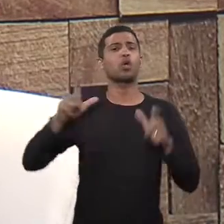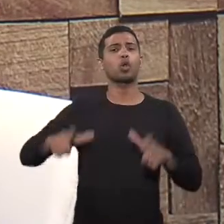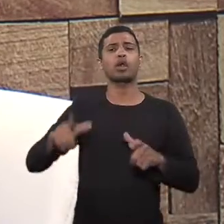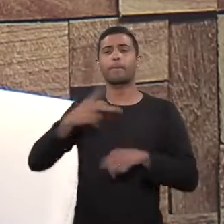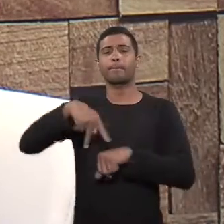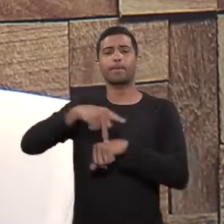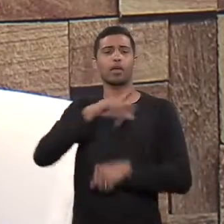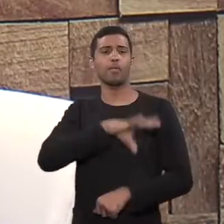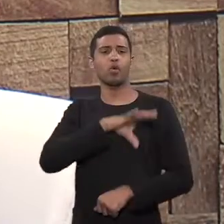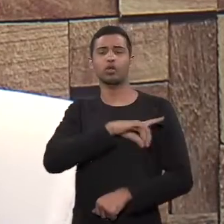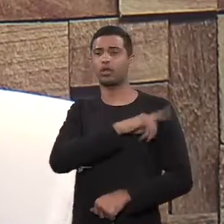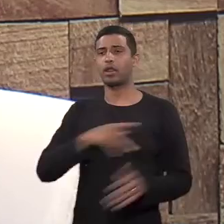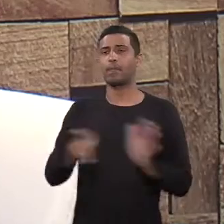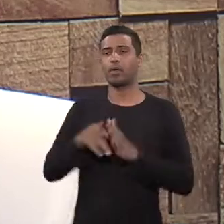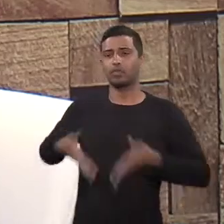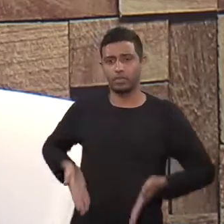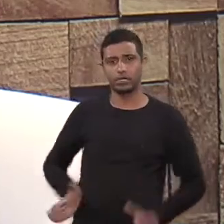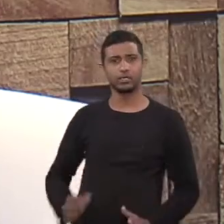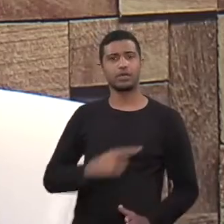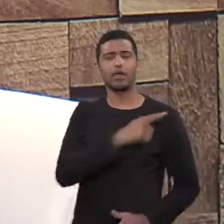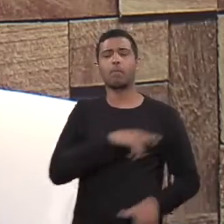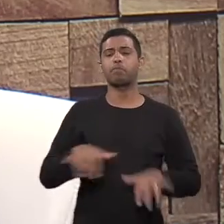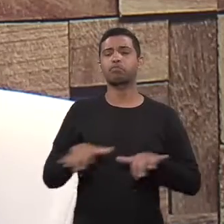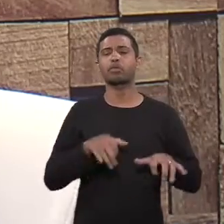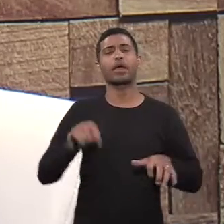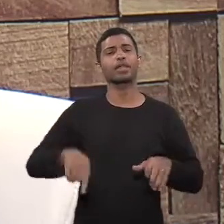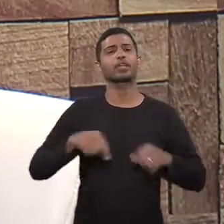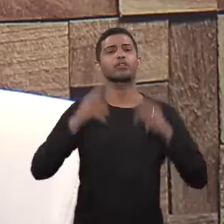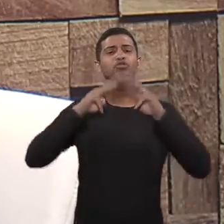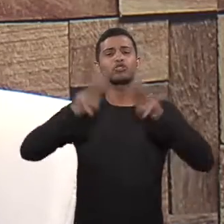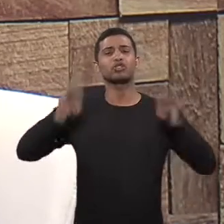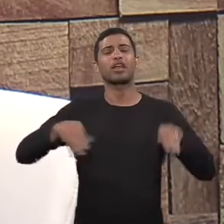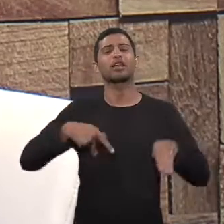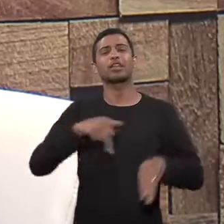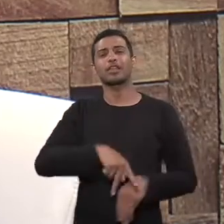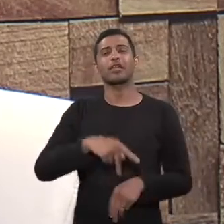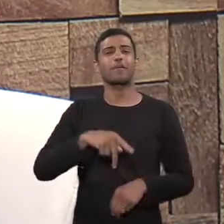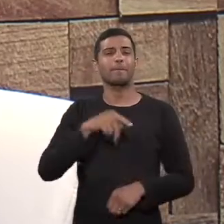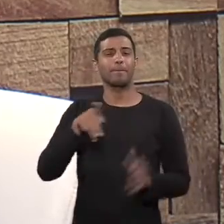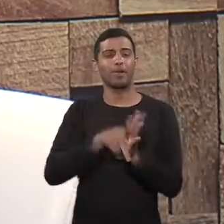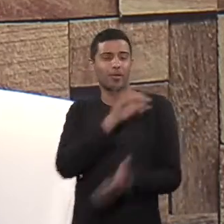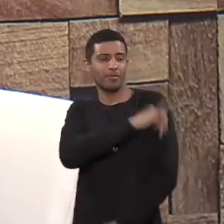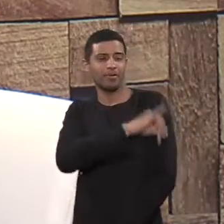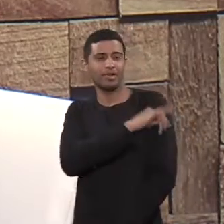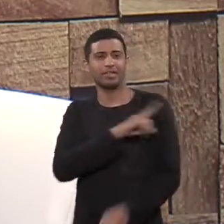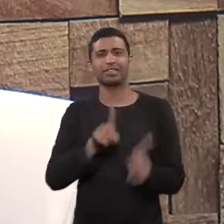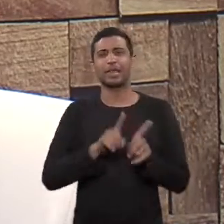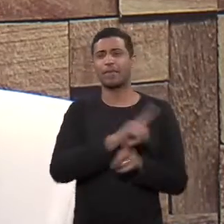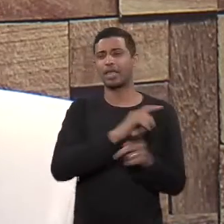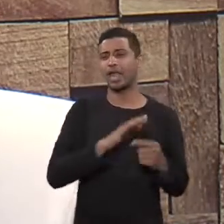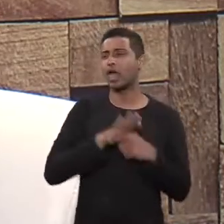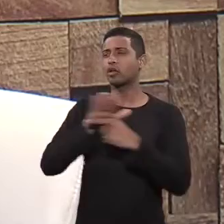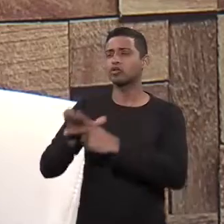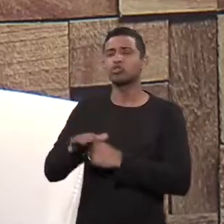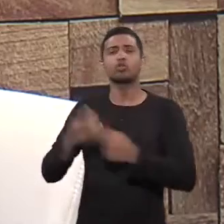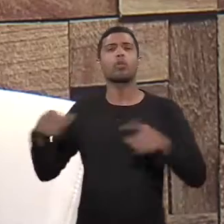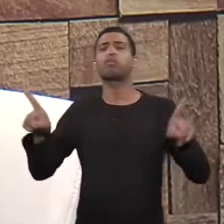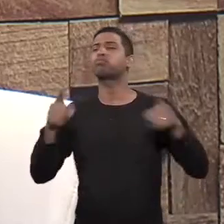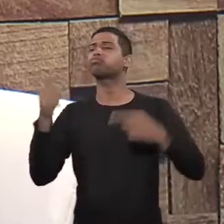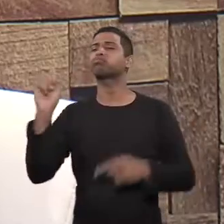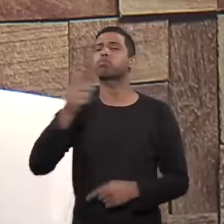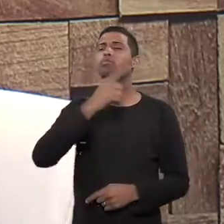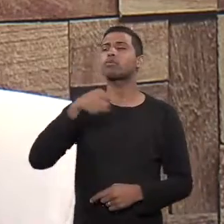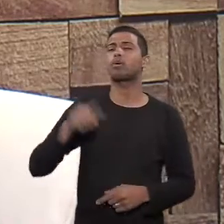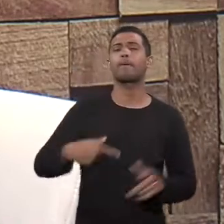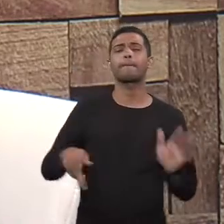em Portugal, onde nasceu. É pianista do Teatro Municipal do Rio de Janeiro. É também maestrina assistente da Orquestra do